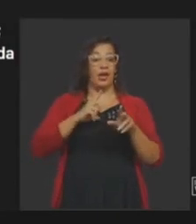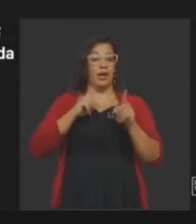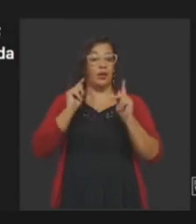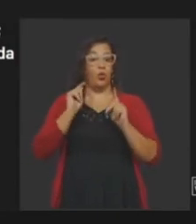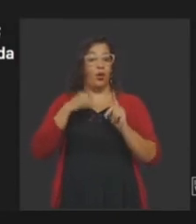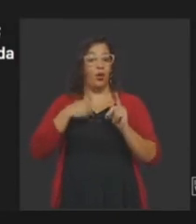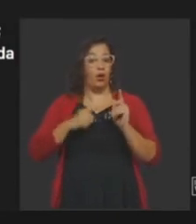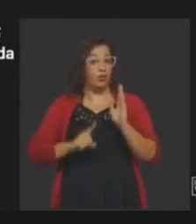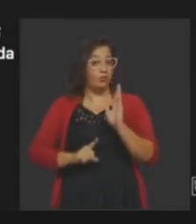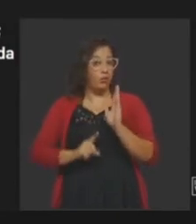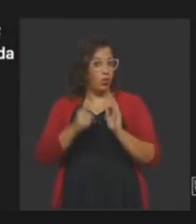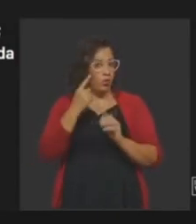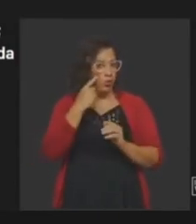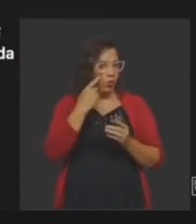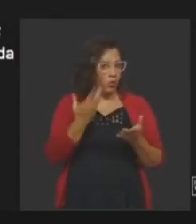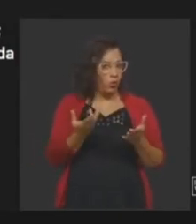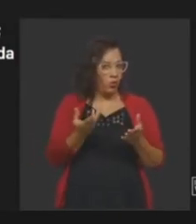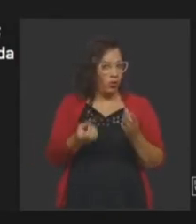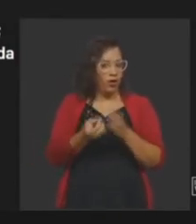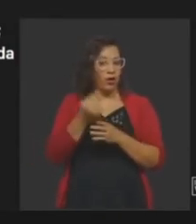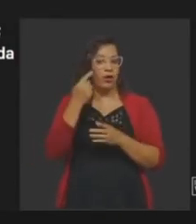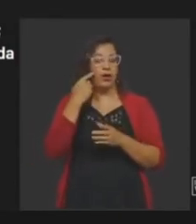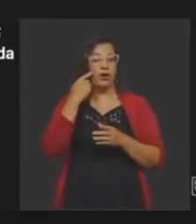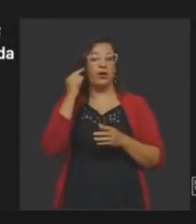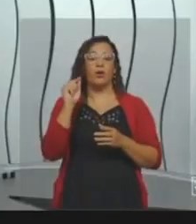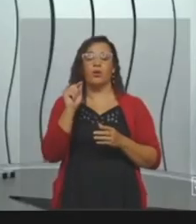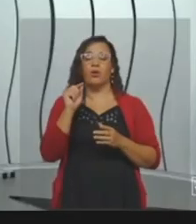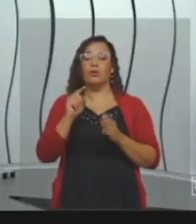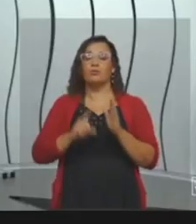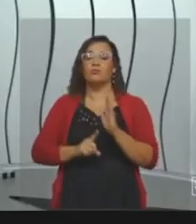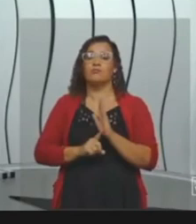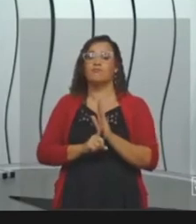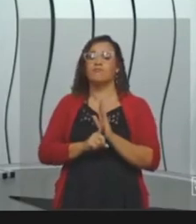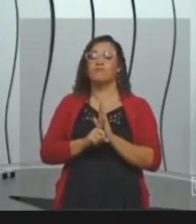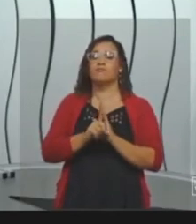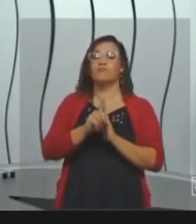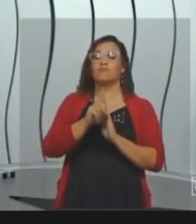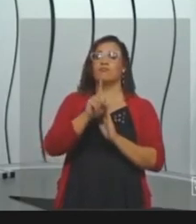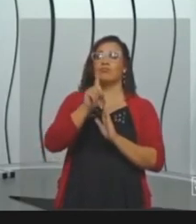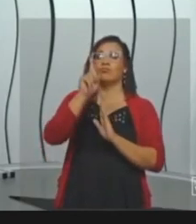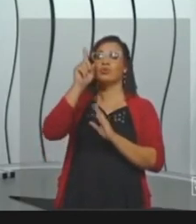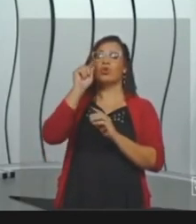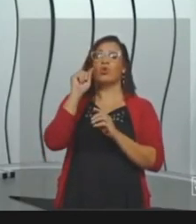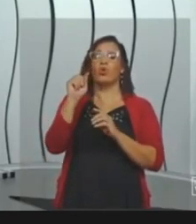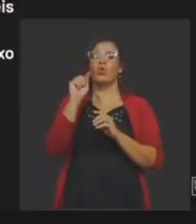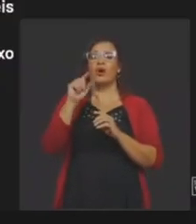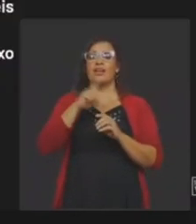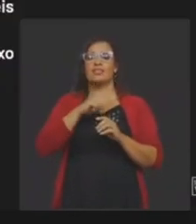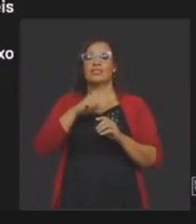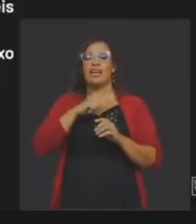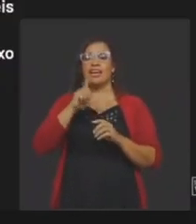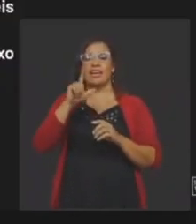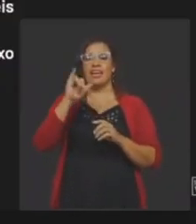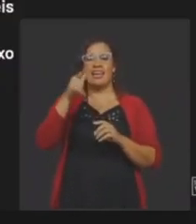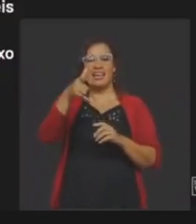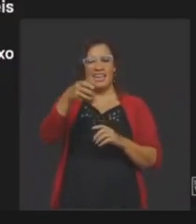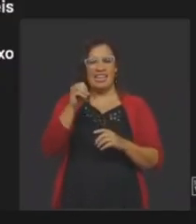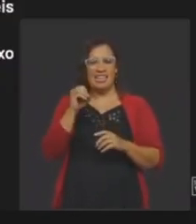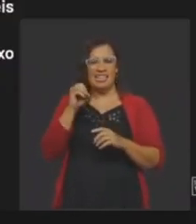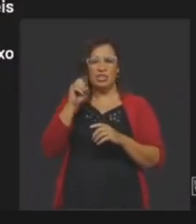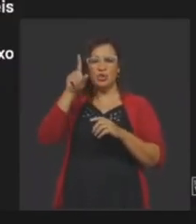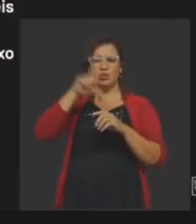coisa, olha só onde que o homem foi criar lixo. Criou lixo espacial. Nós temos milhares